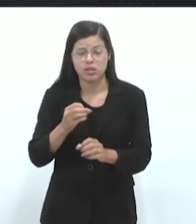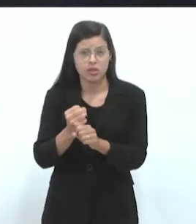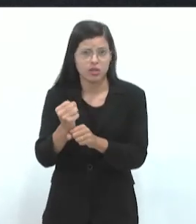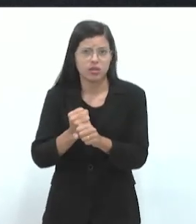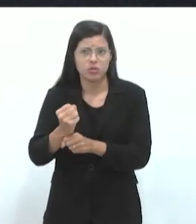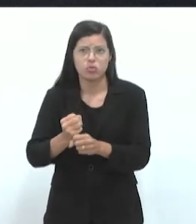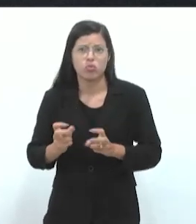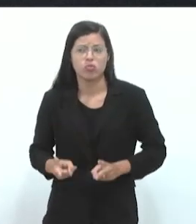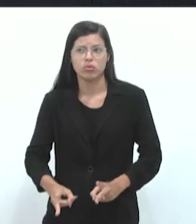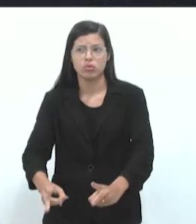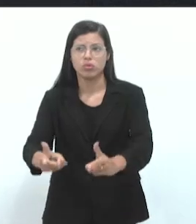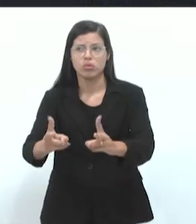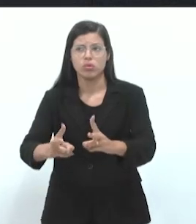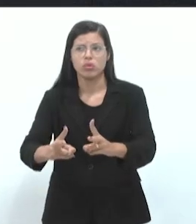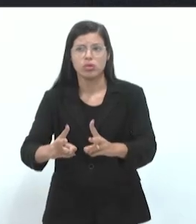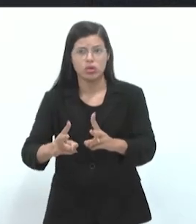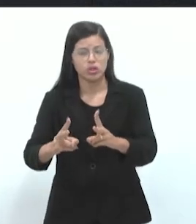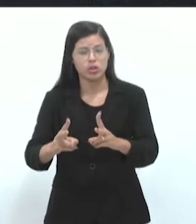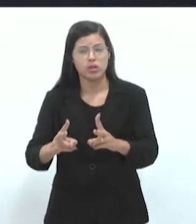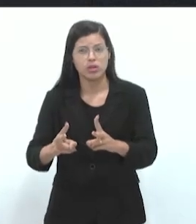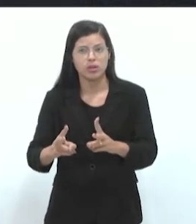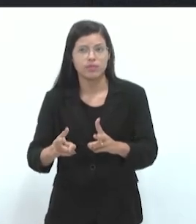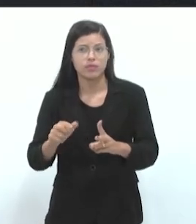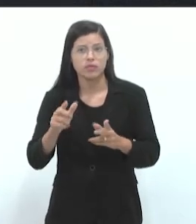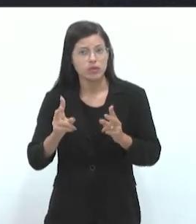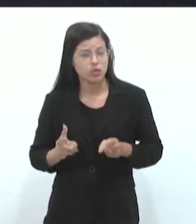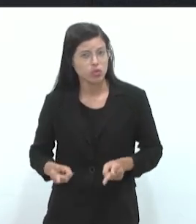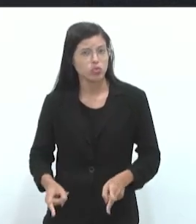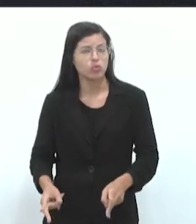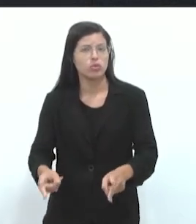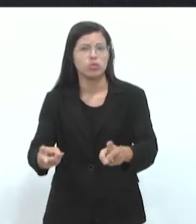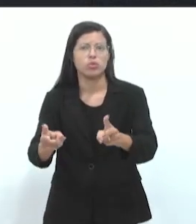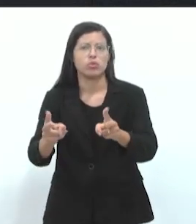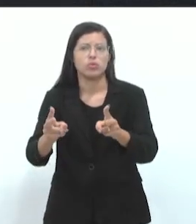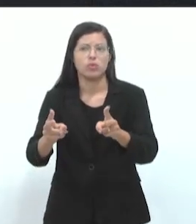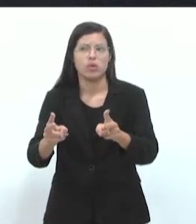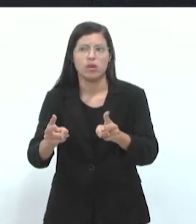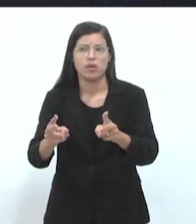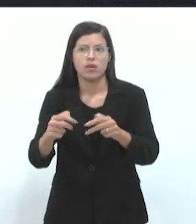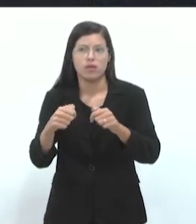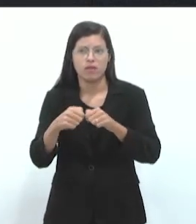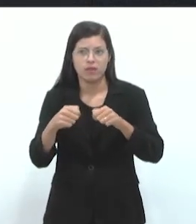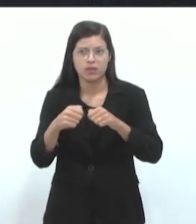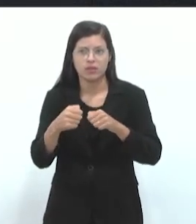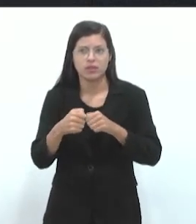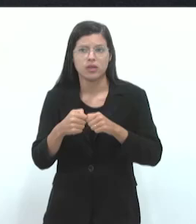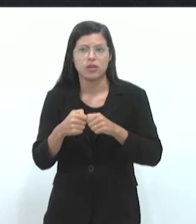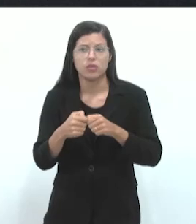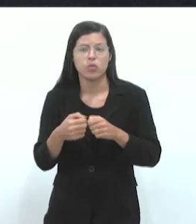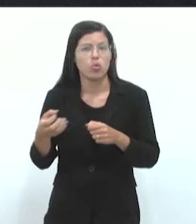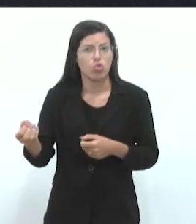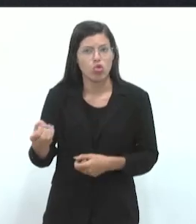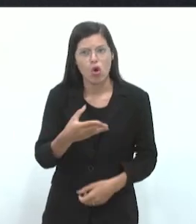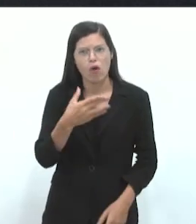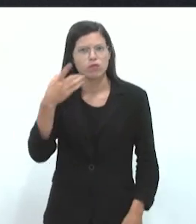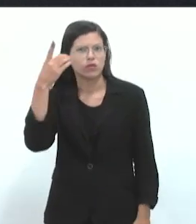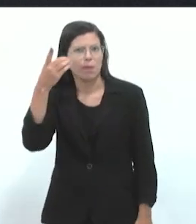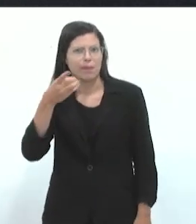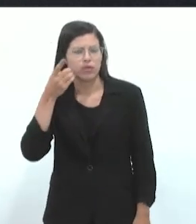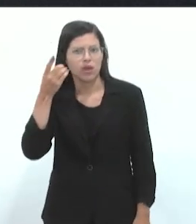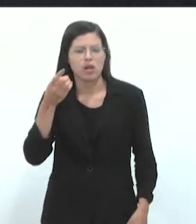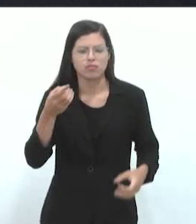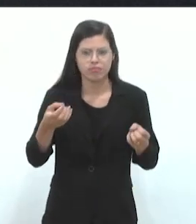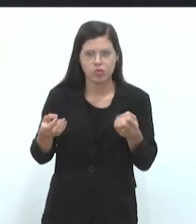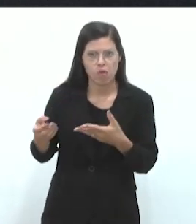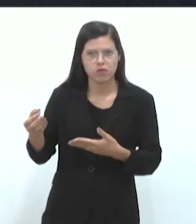Porque a gente vai passar e eles vão continuar e vão continuar fazendo. Vai vir novos deputados, virão novos